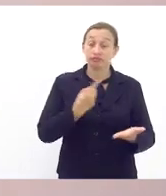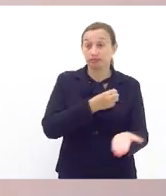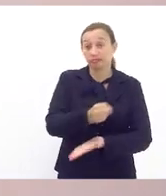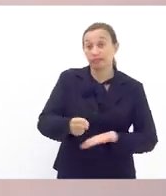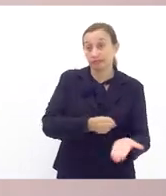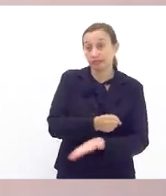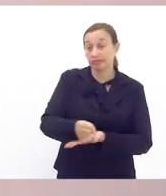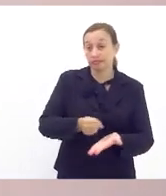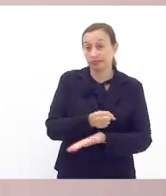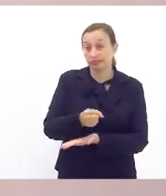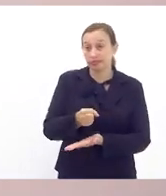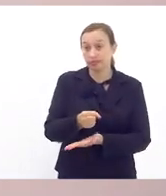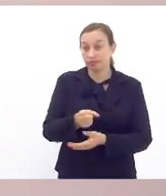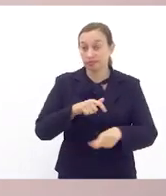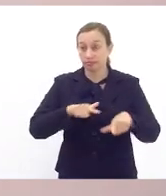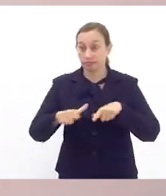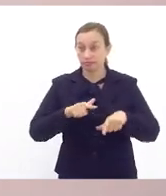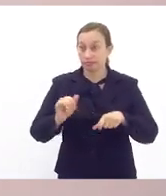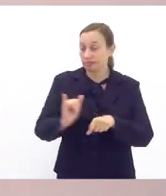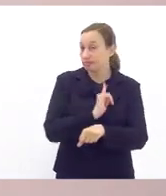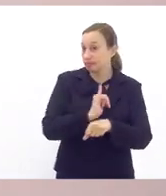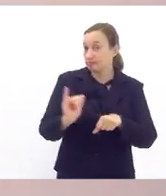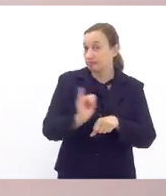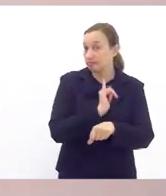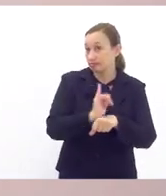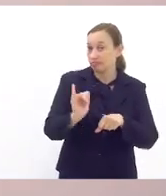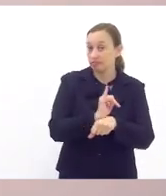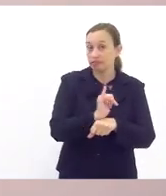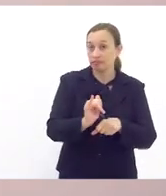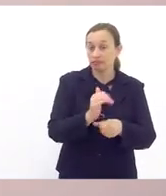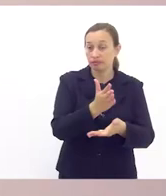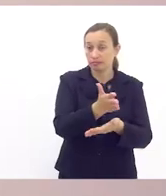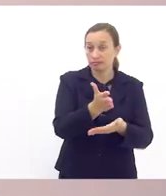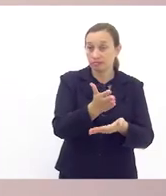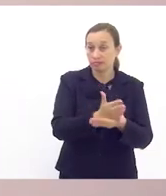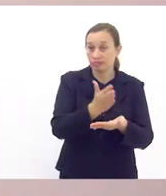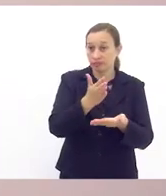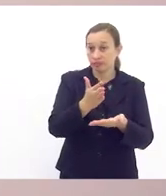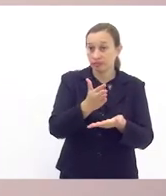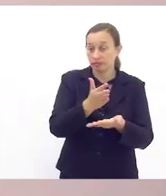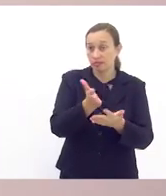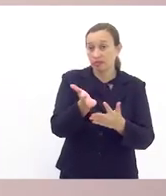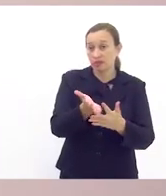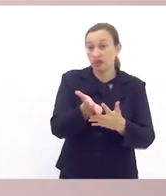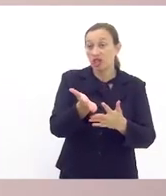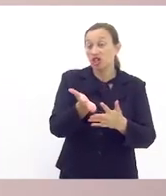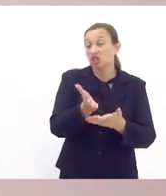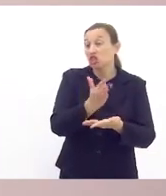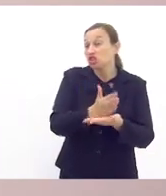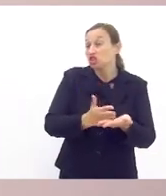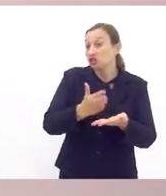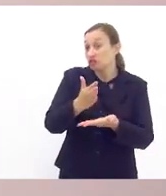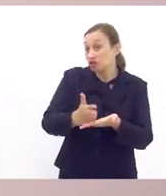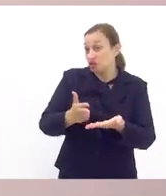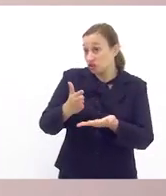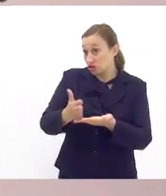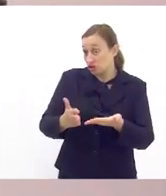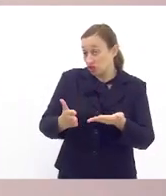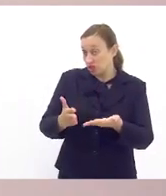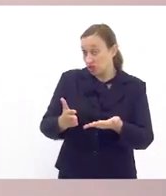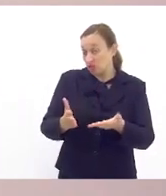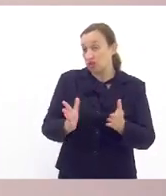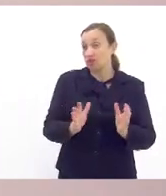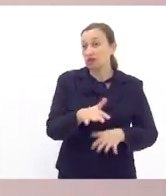operacionais elas são estratégicamente divididas dentro da nossa área de concessão vou citar